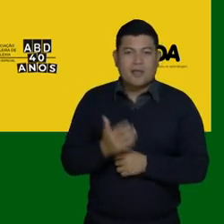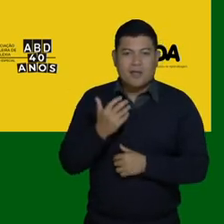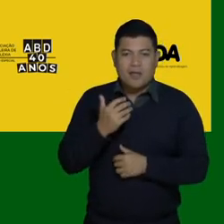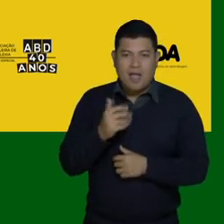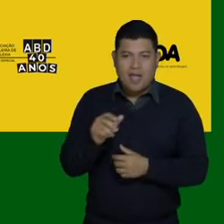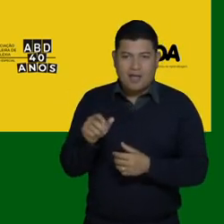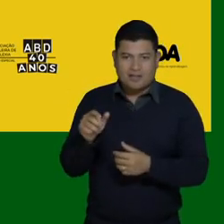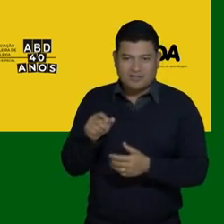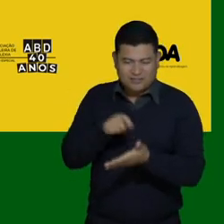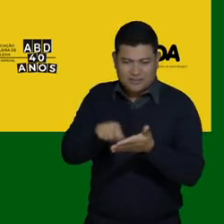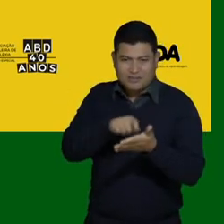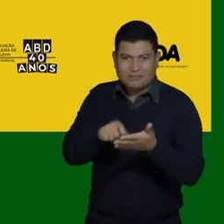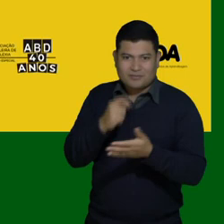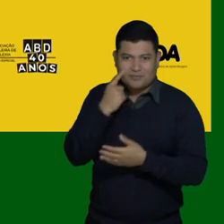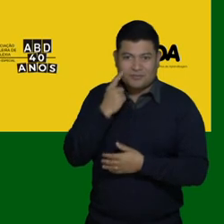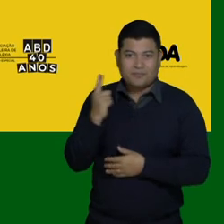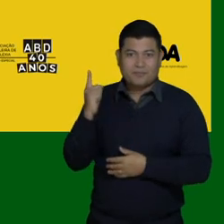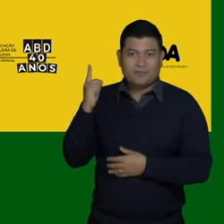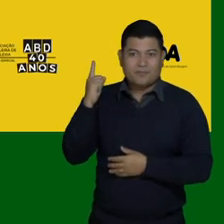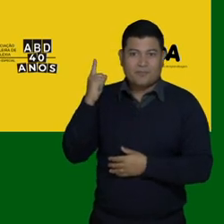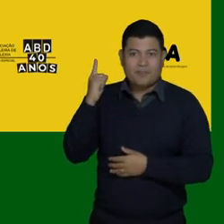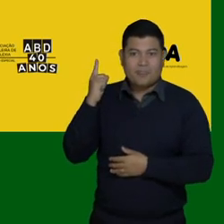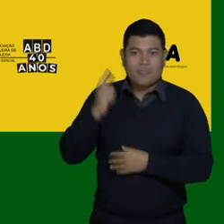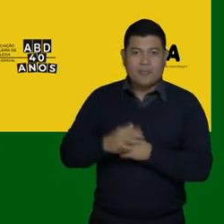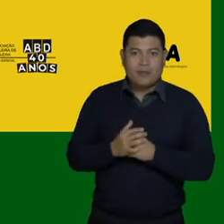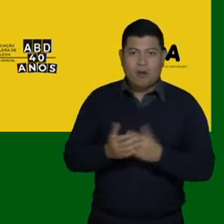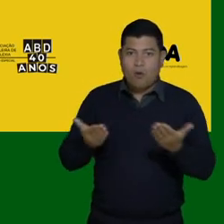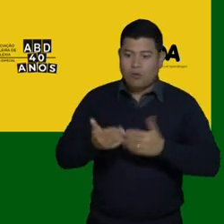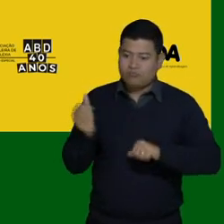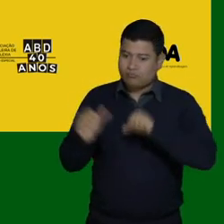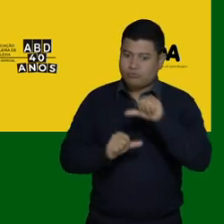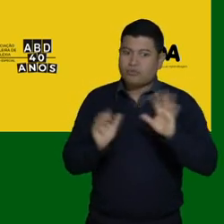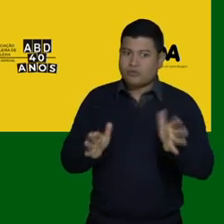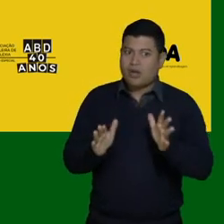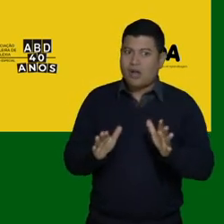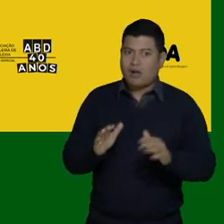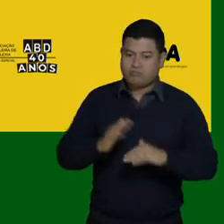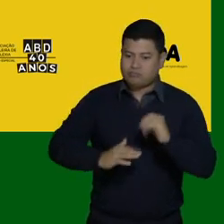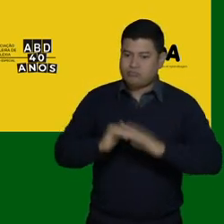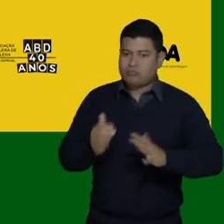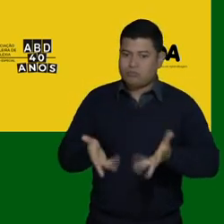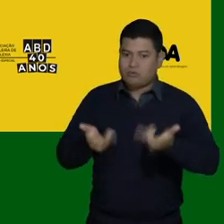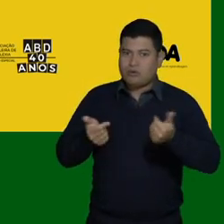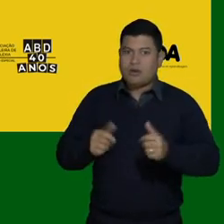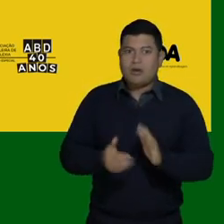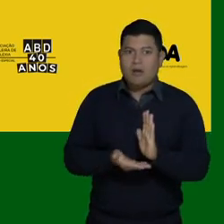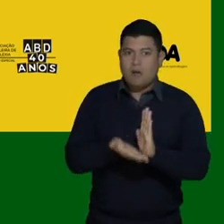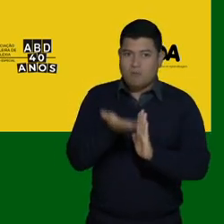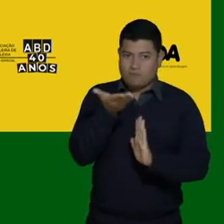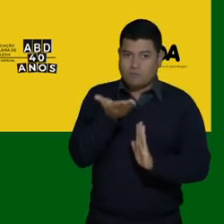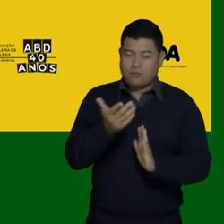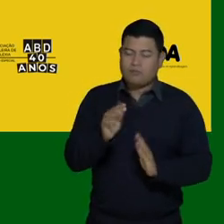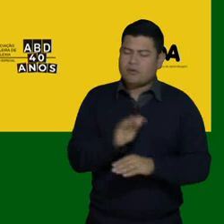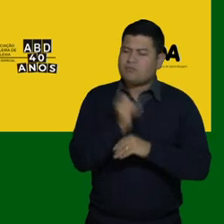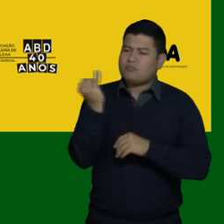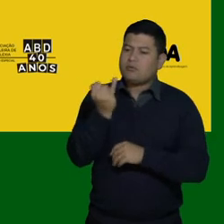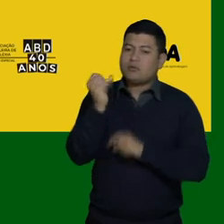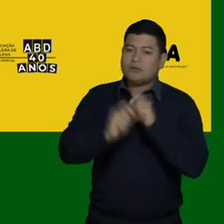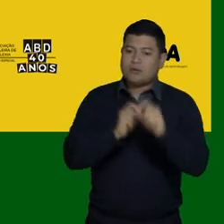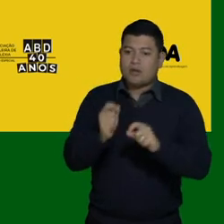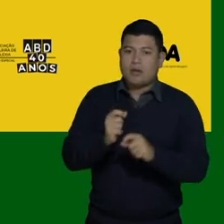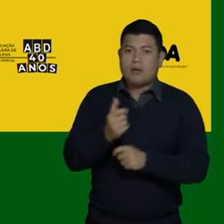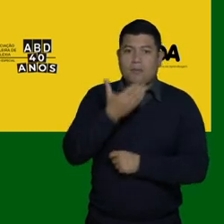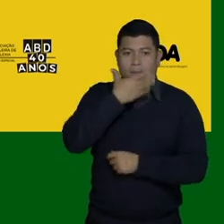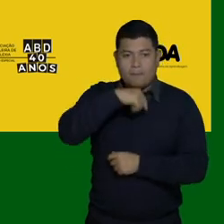e que hoje em dia tá muito melhor mas essa menininha assim como é importante o apoio dos Pais também né